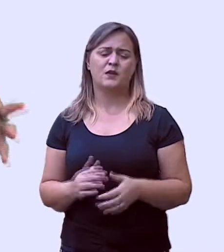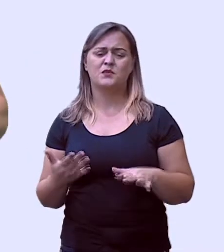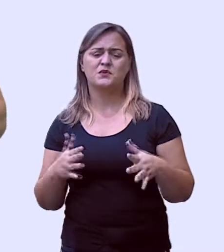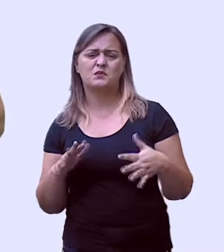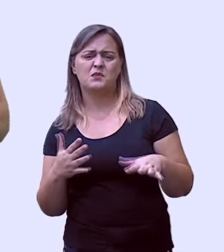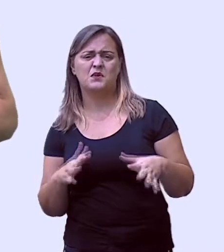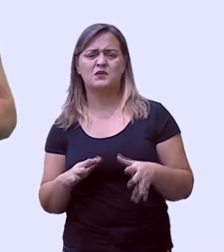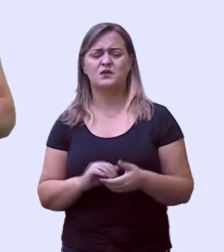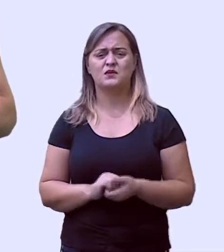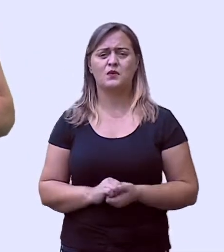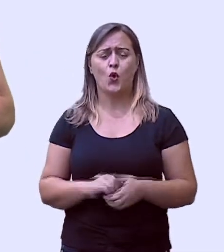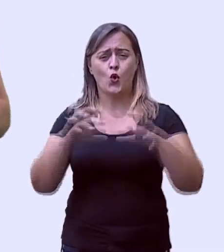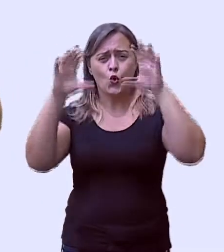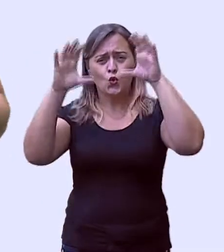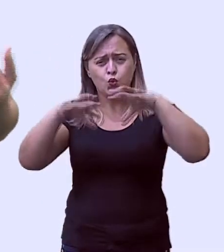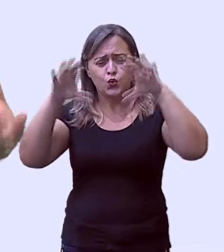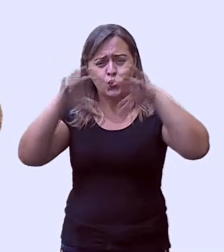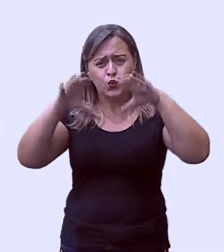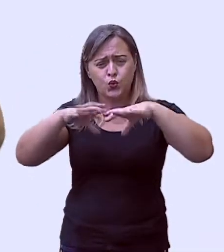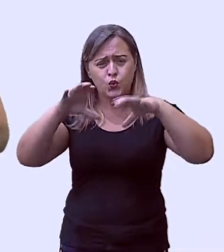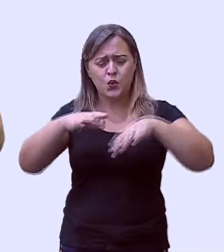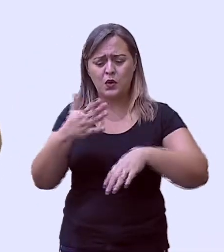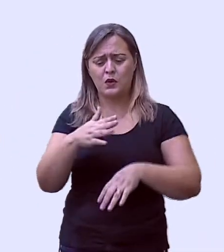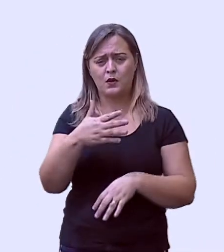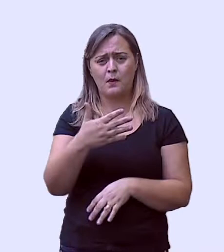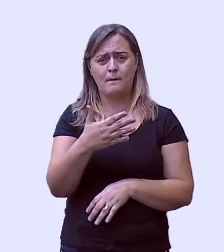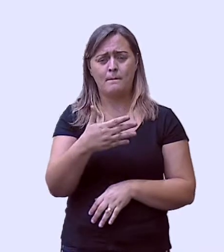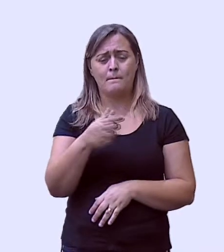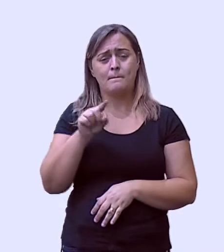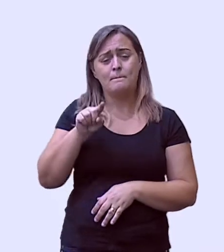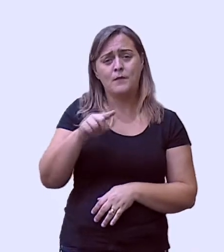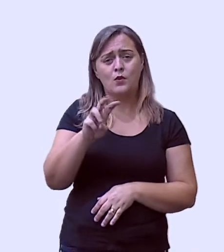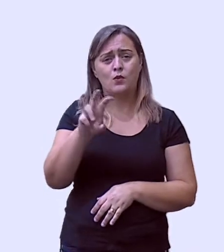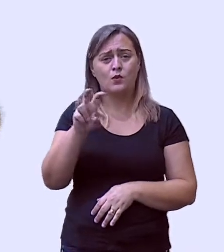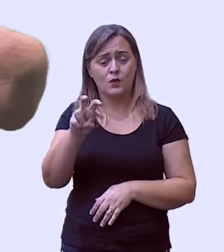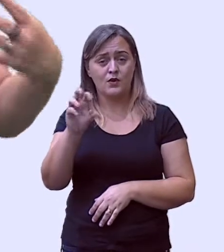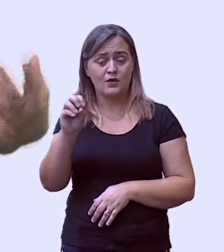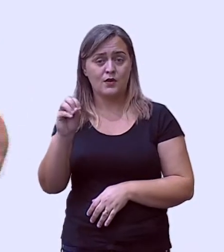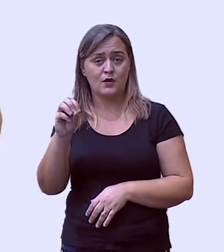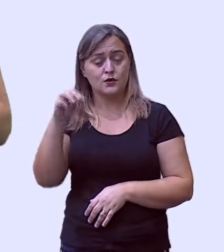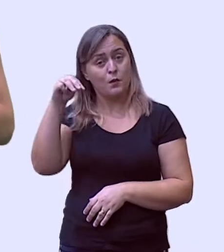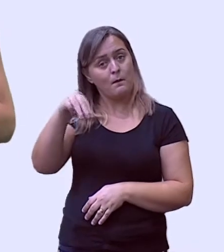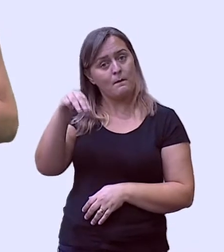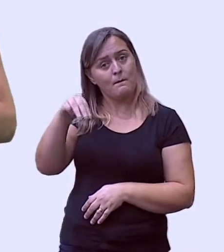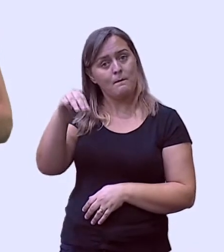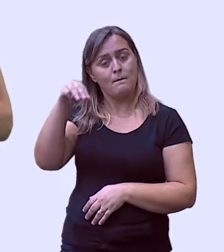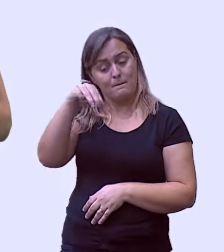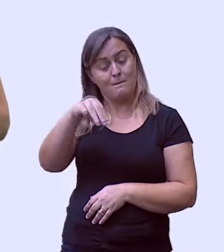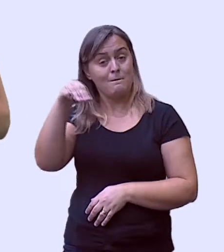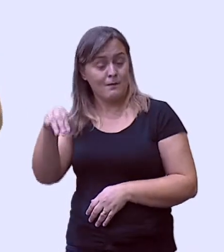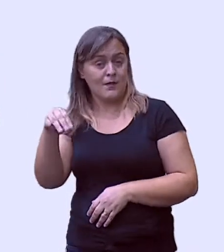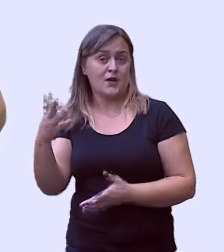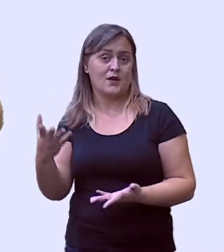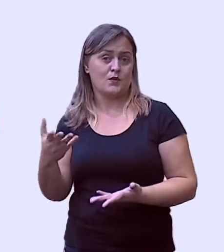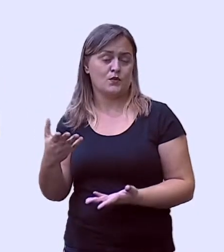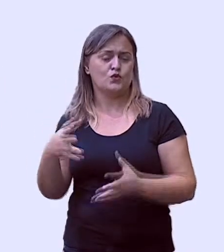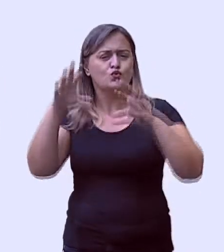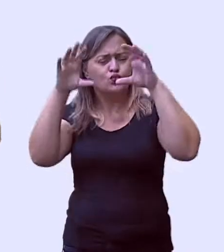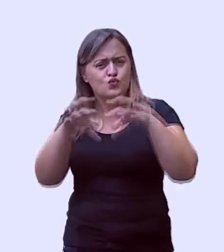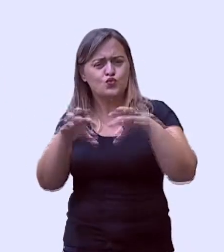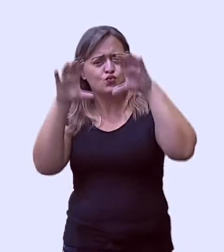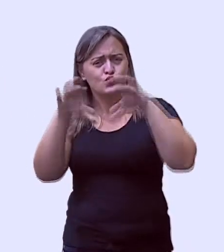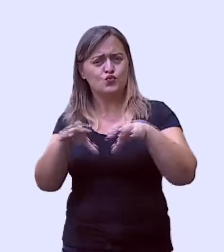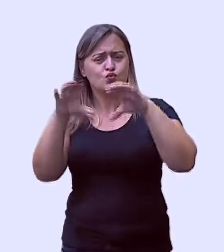menos 1.500 milímetros. Será que isso é importante? Claro que sim, não é mesmo? Devido a